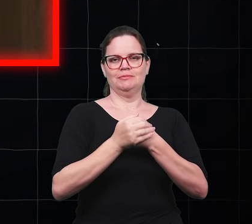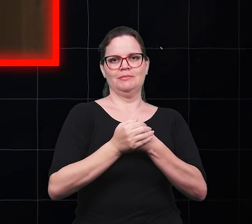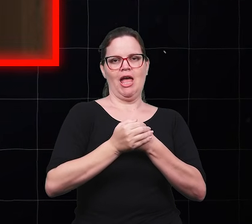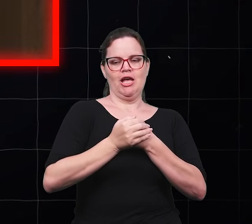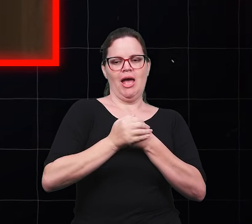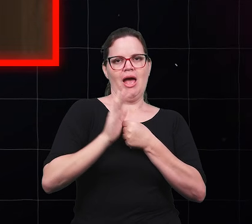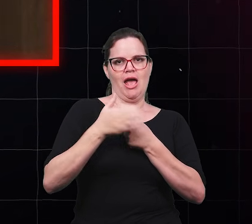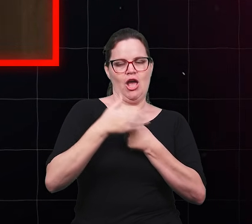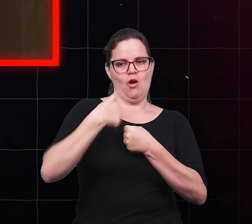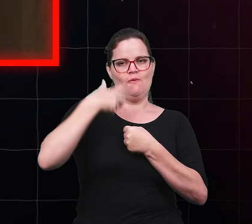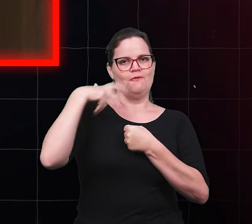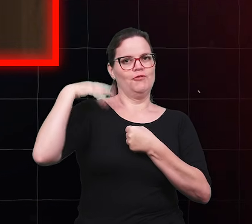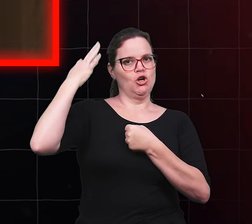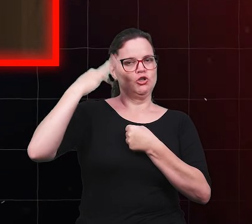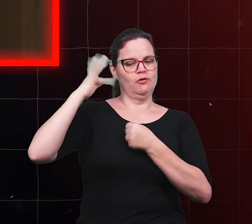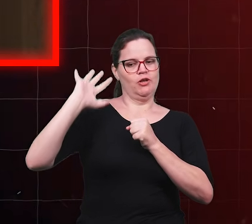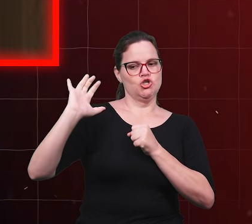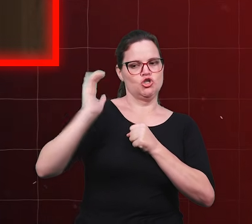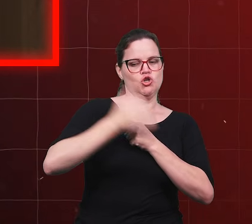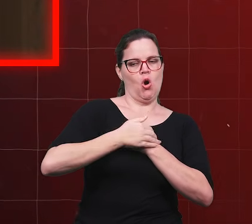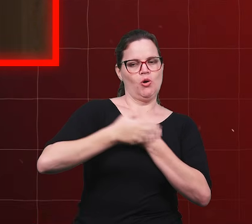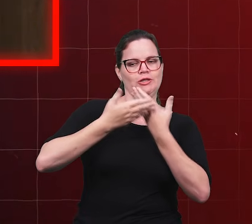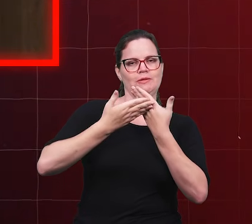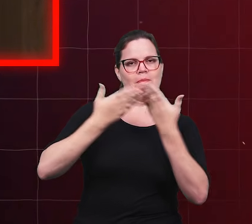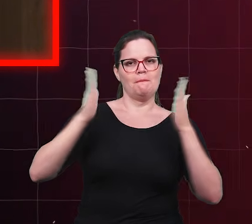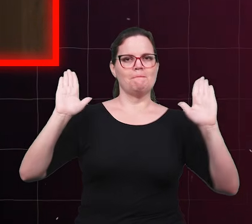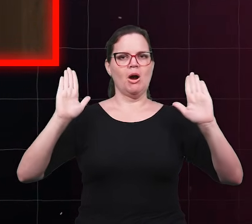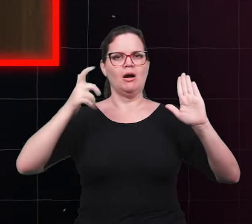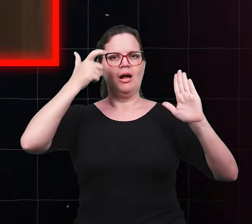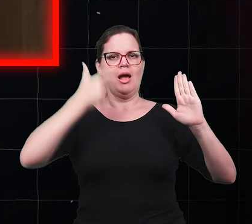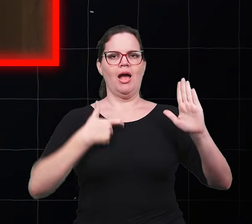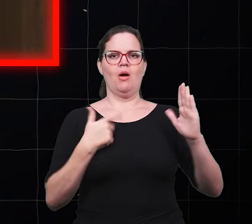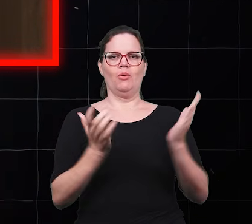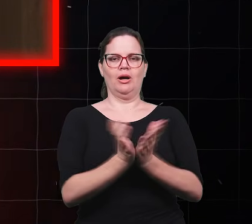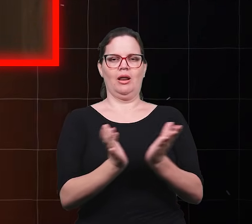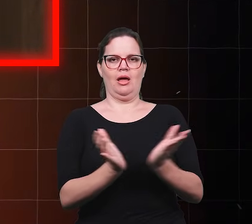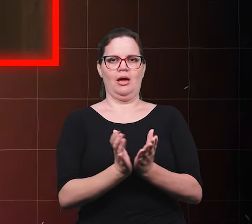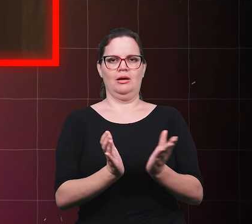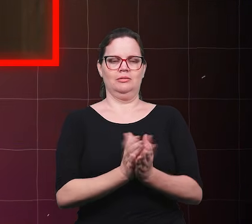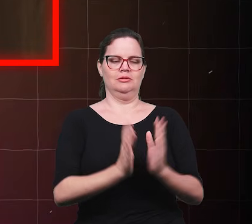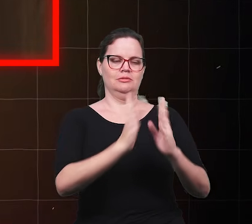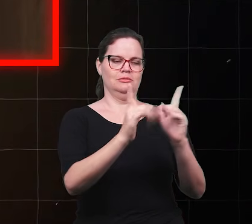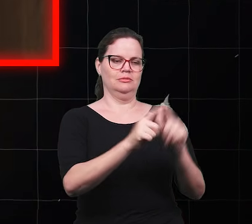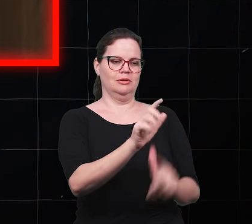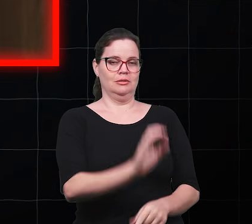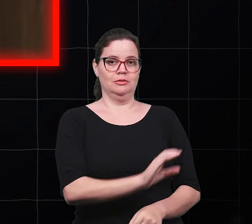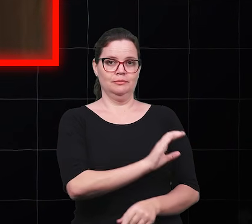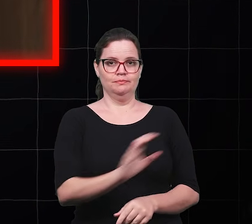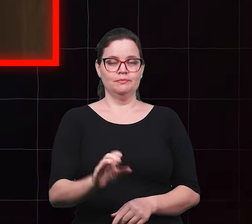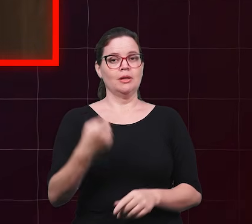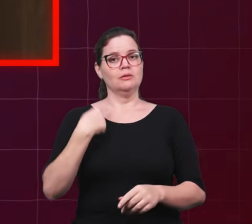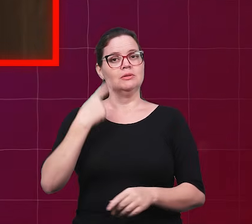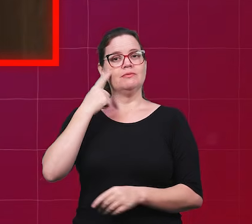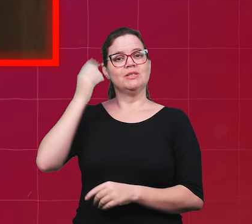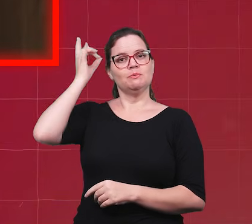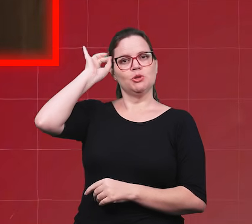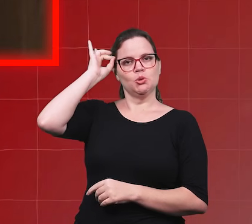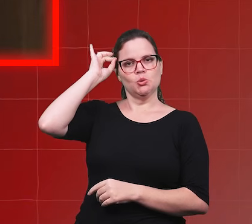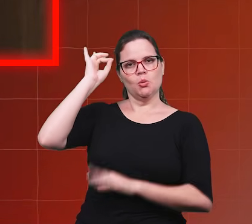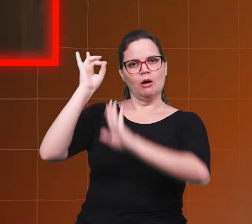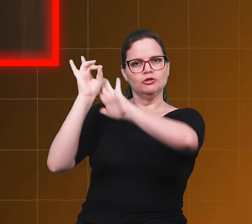o elemento espiritual pelo material. Então, o efeito da